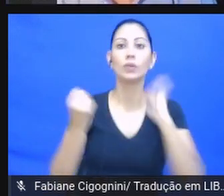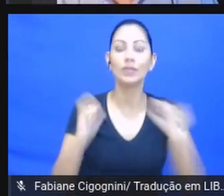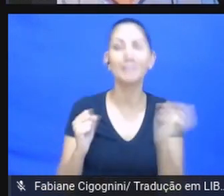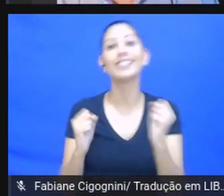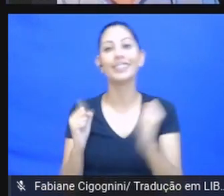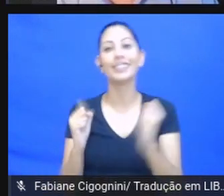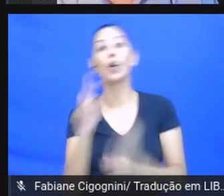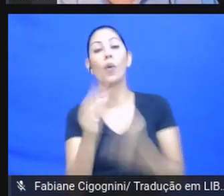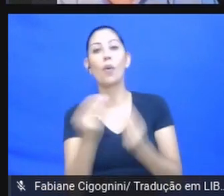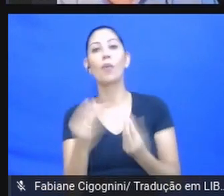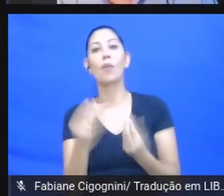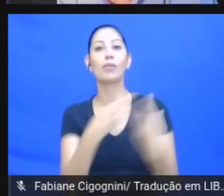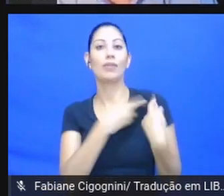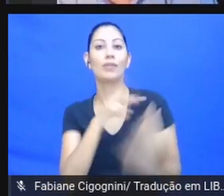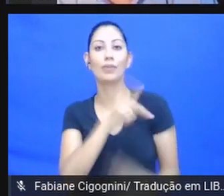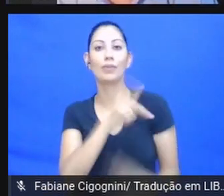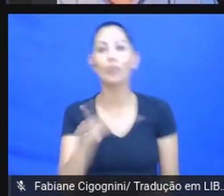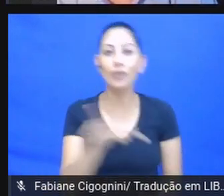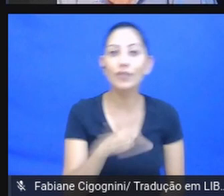redes, enfim, Telegram,